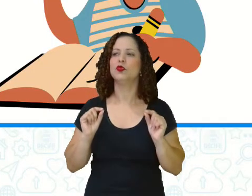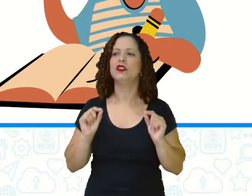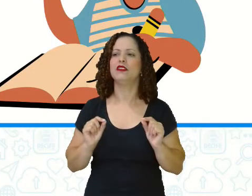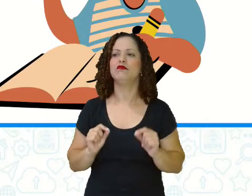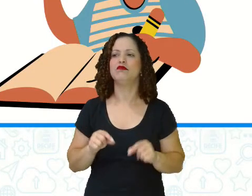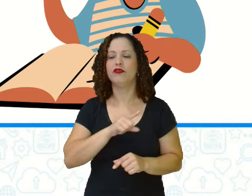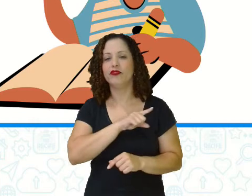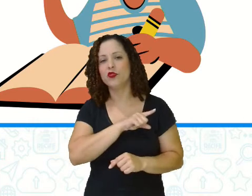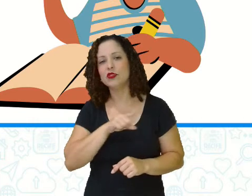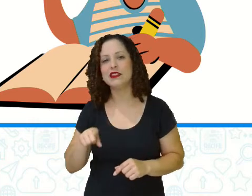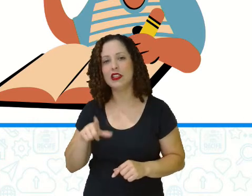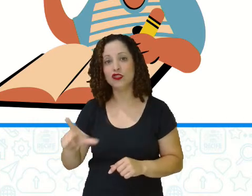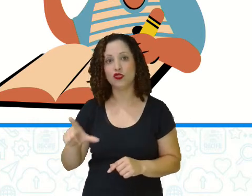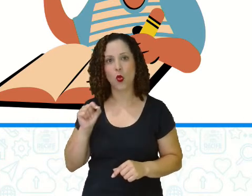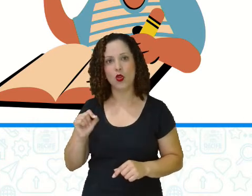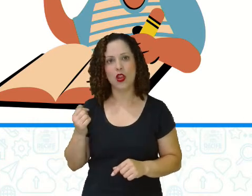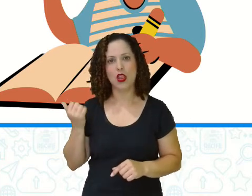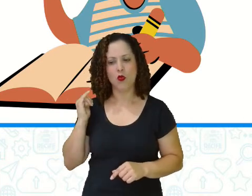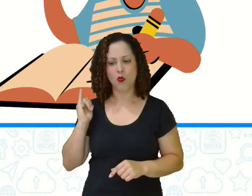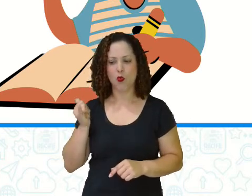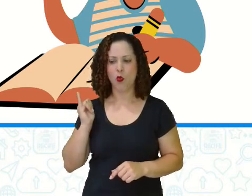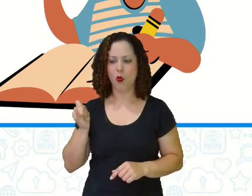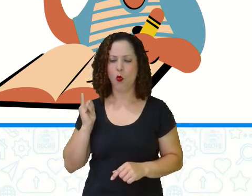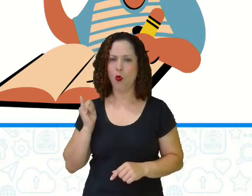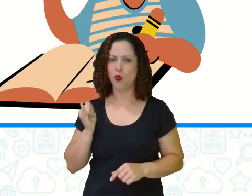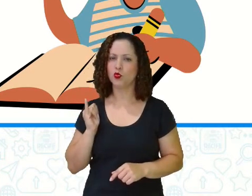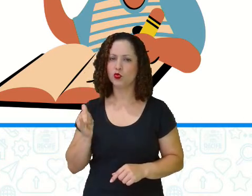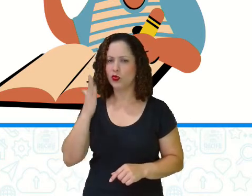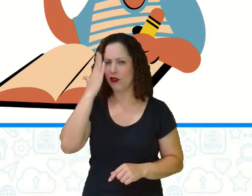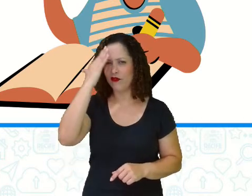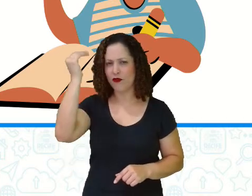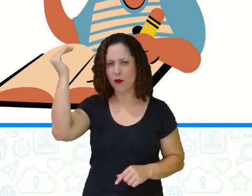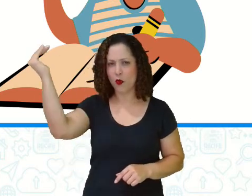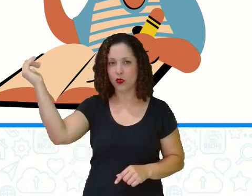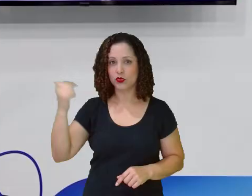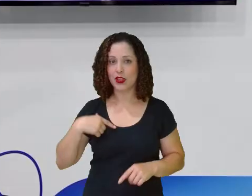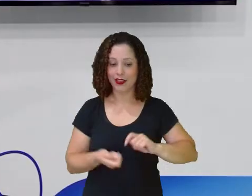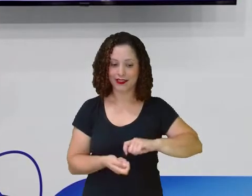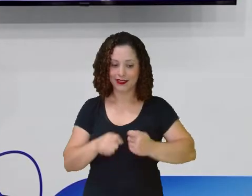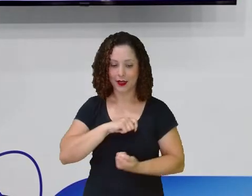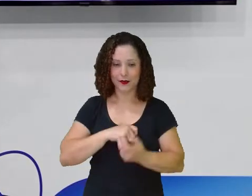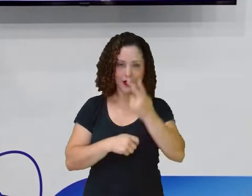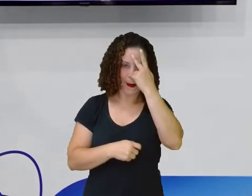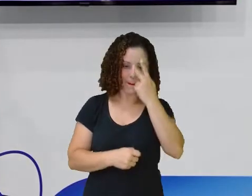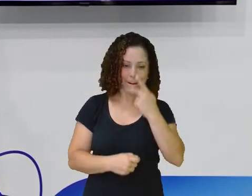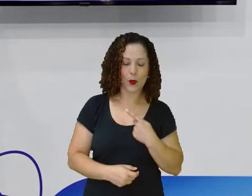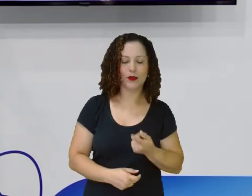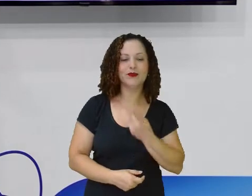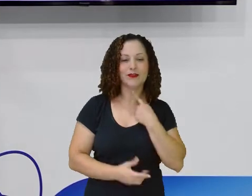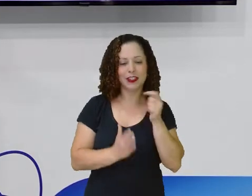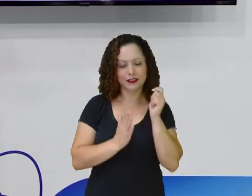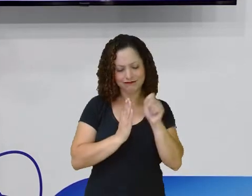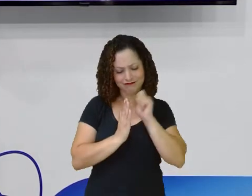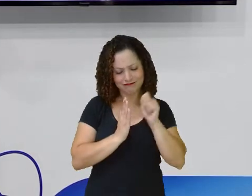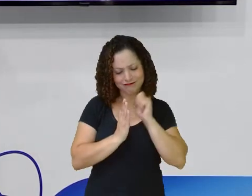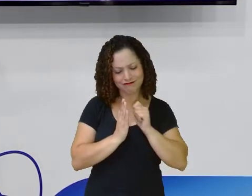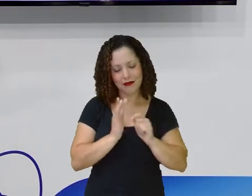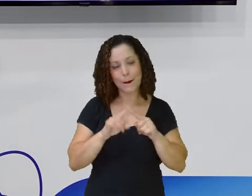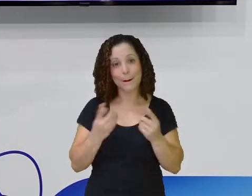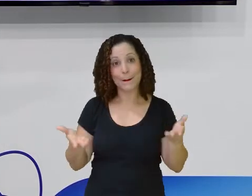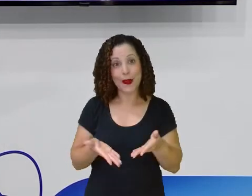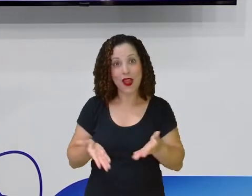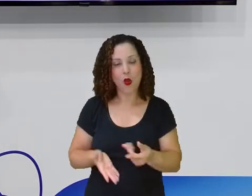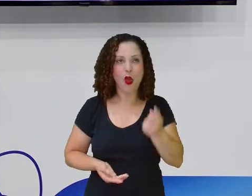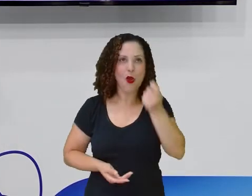que você acha de escolher um conto tradicional e escrever sua própria versão, mãos à obra? Só que agora, eu falando aqui na aula, me veio uma